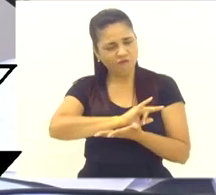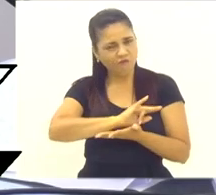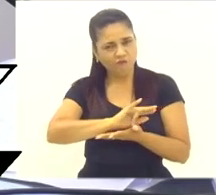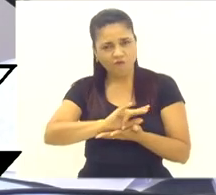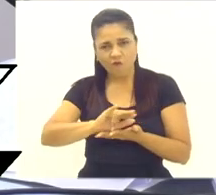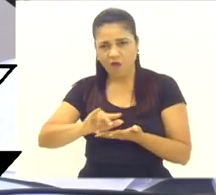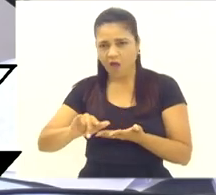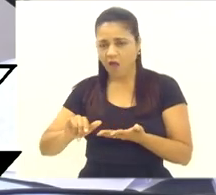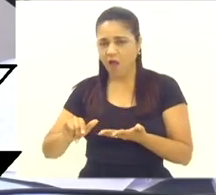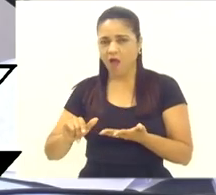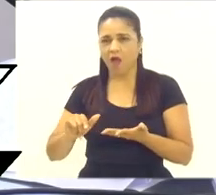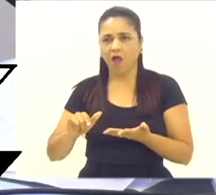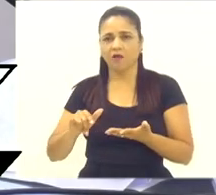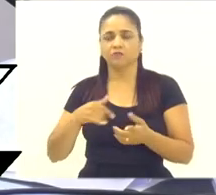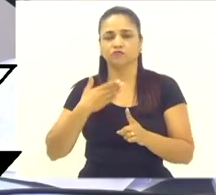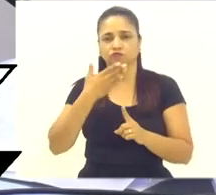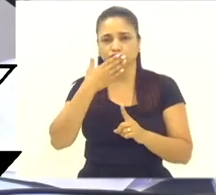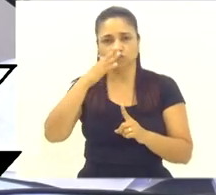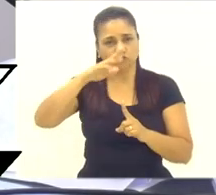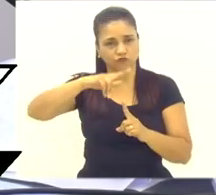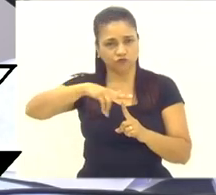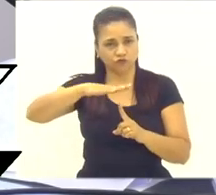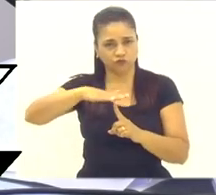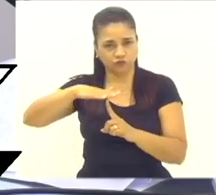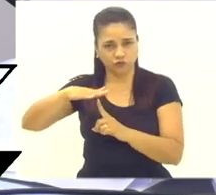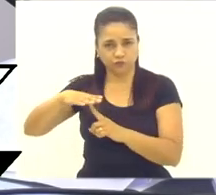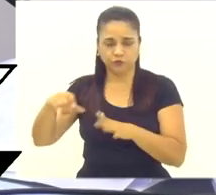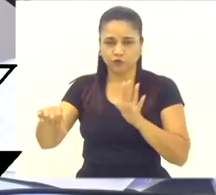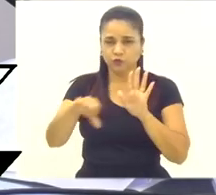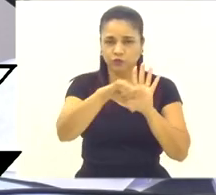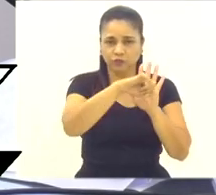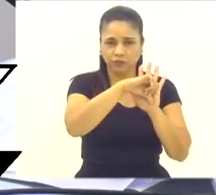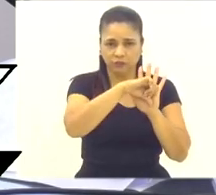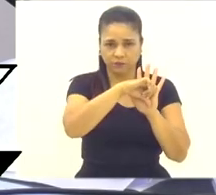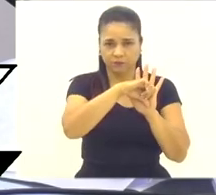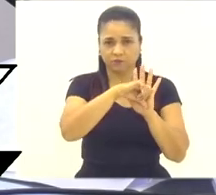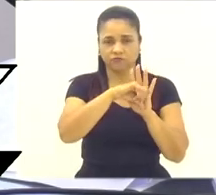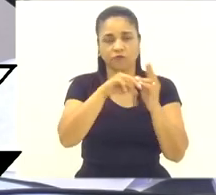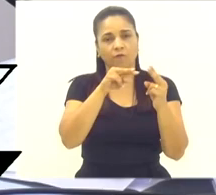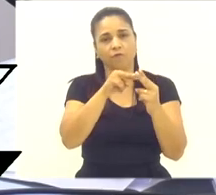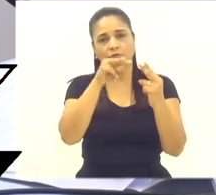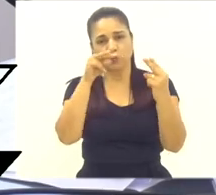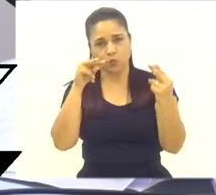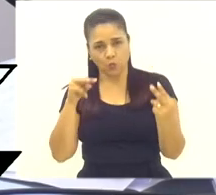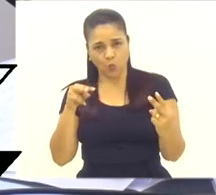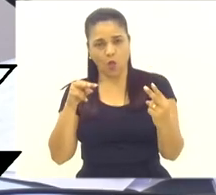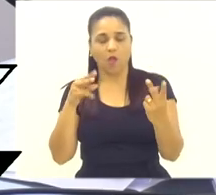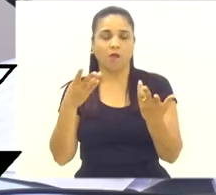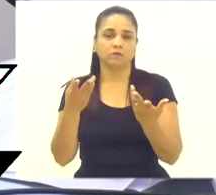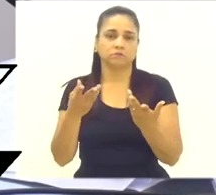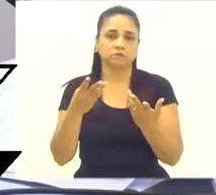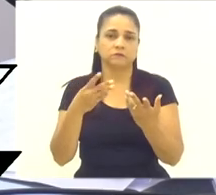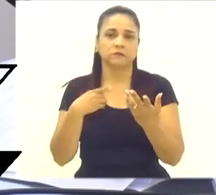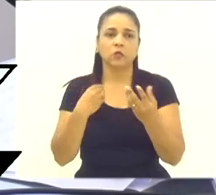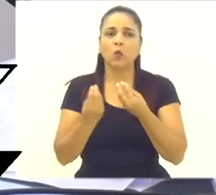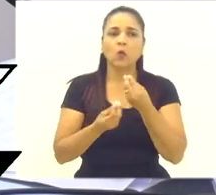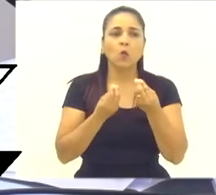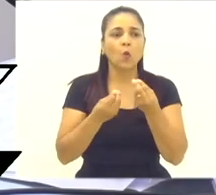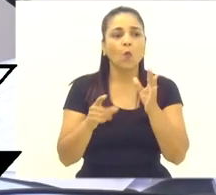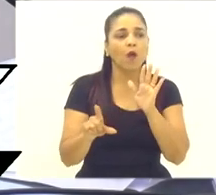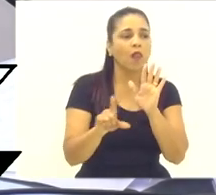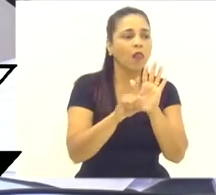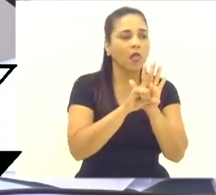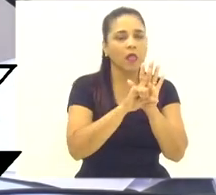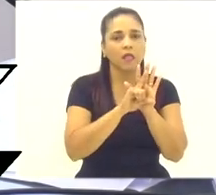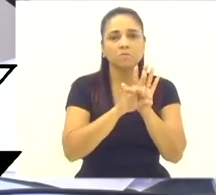times de diversos tipos de crime cibernético com aperfeiçoar a legislação